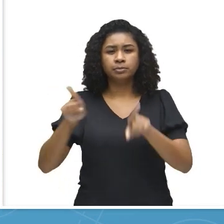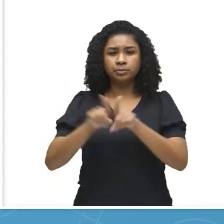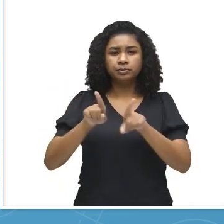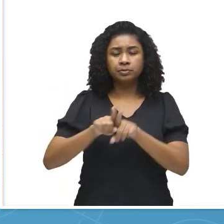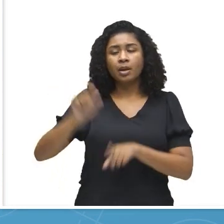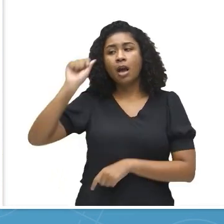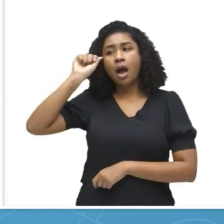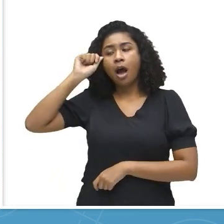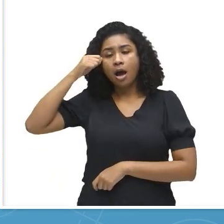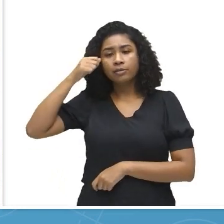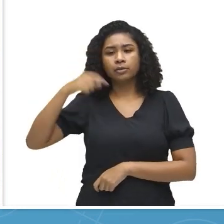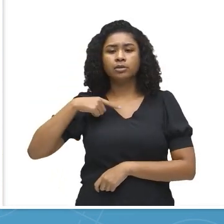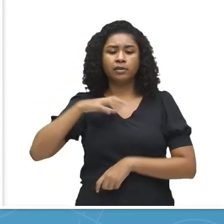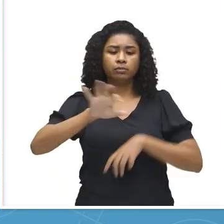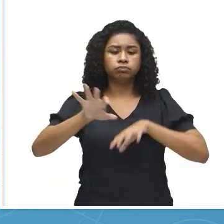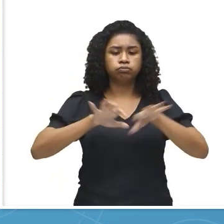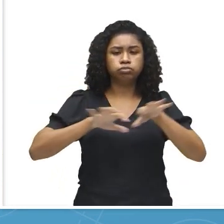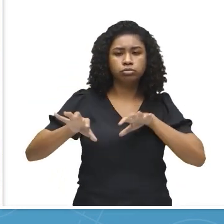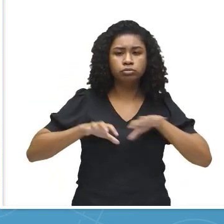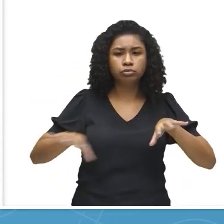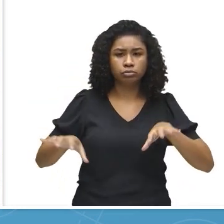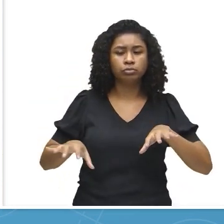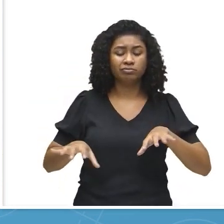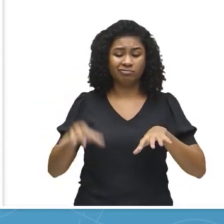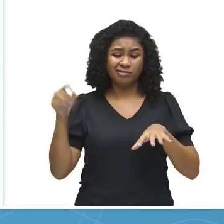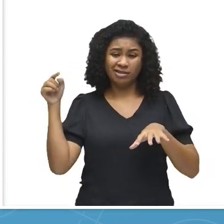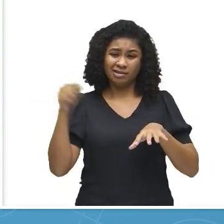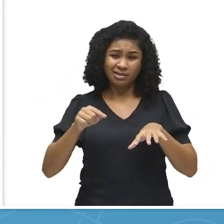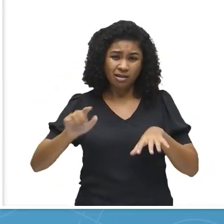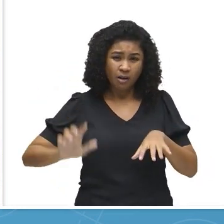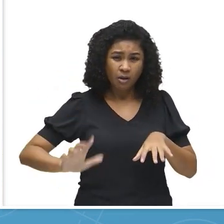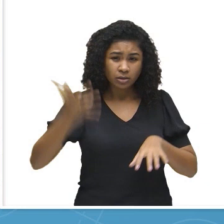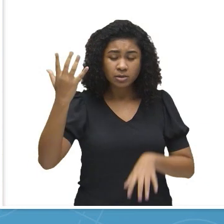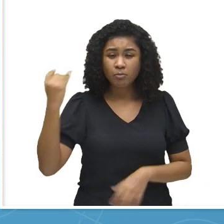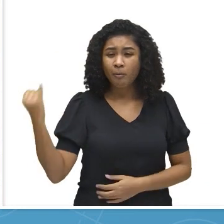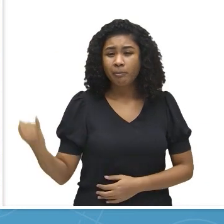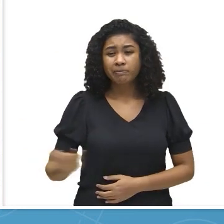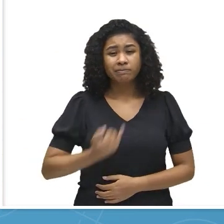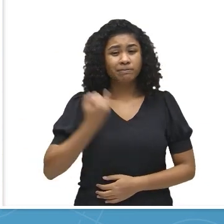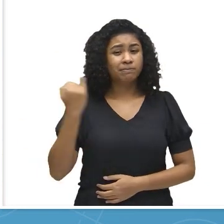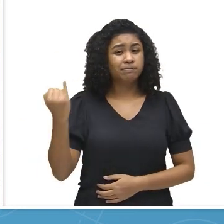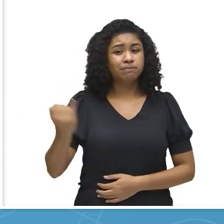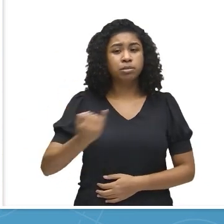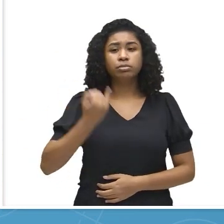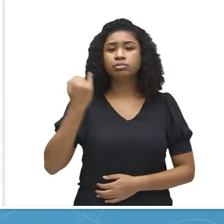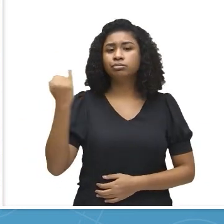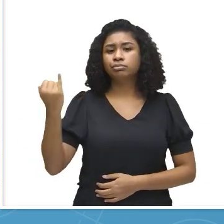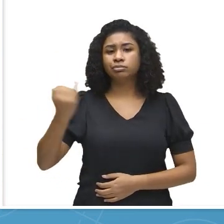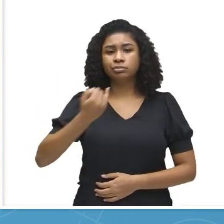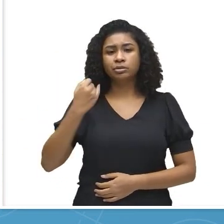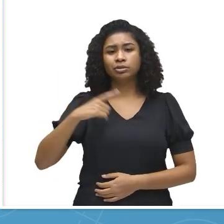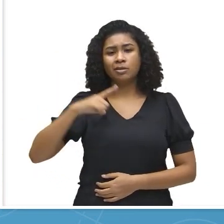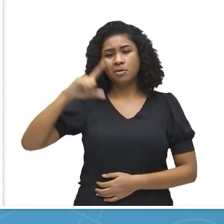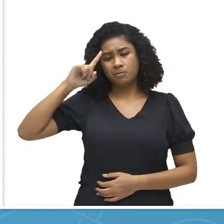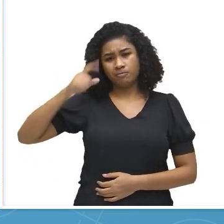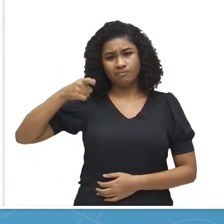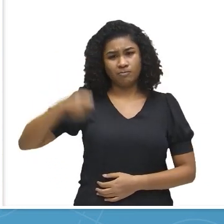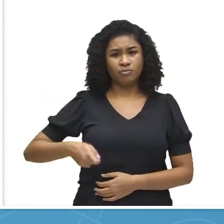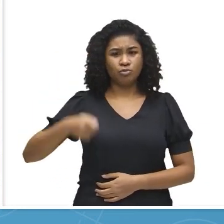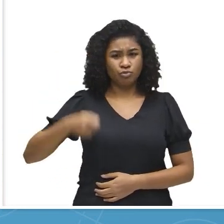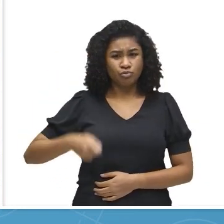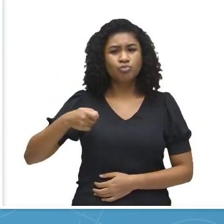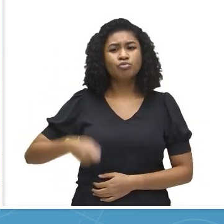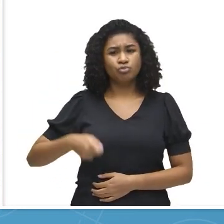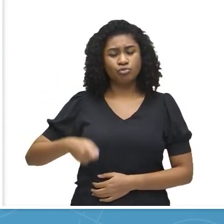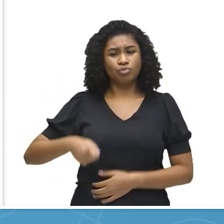potências europeias, tiveram um papel fundamental na transição de uma dominação informal para um colonialismo